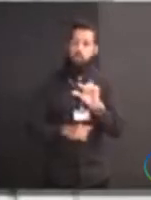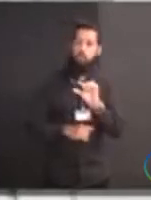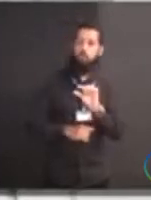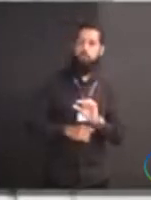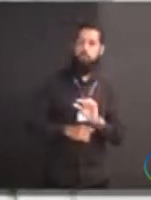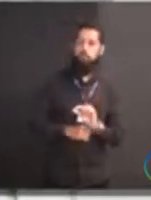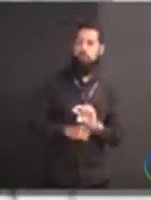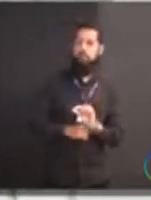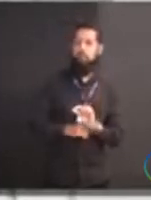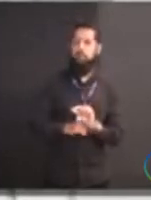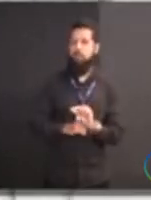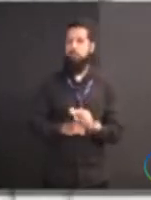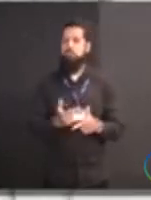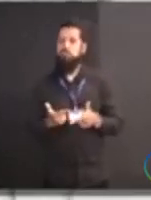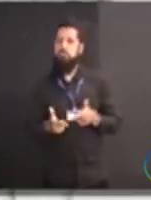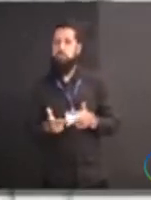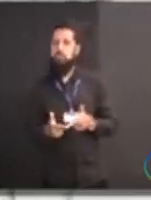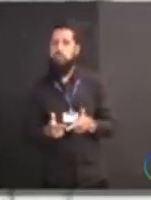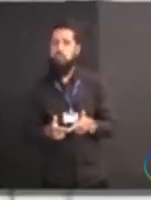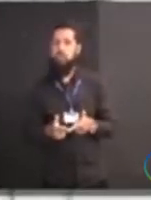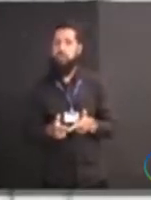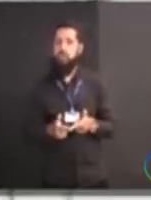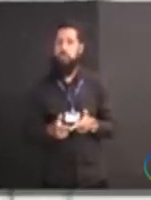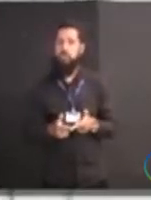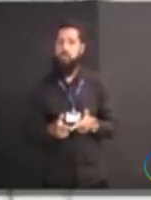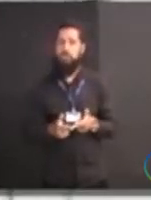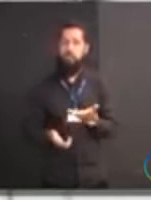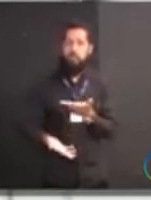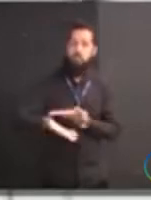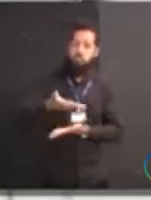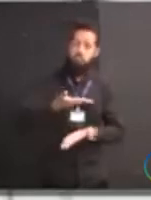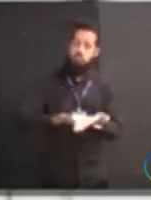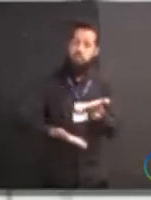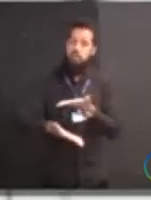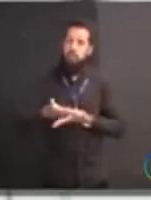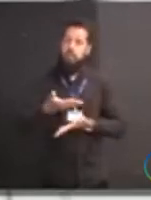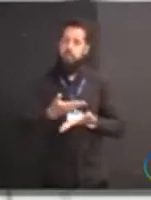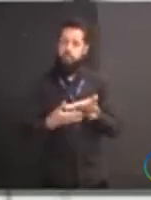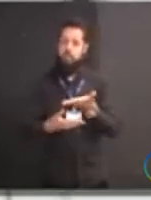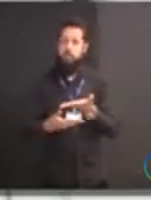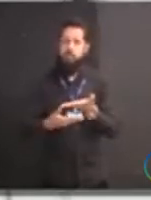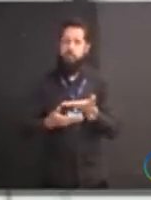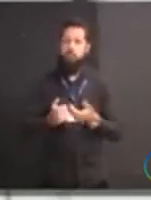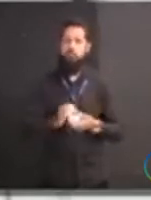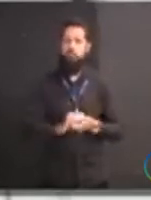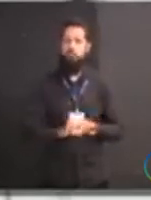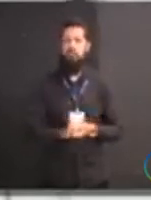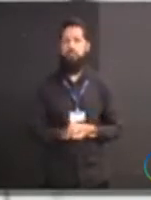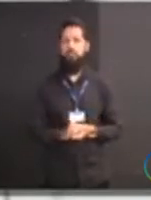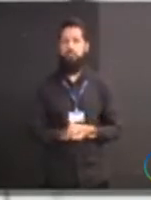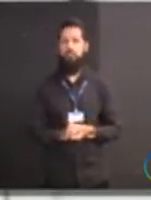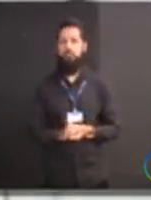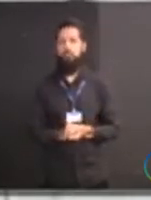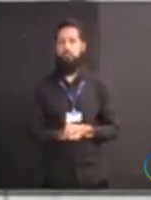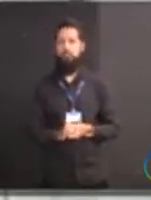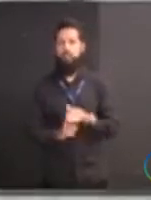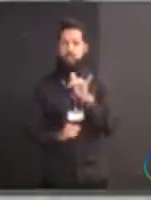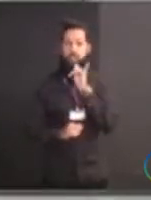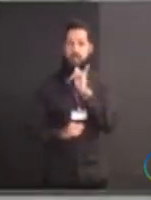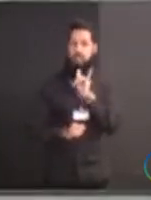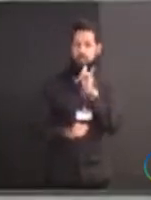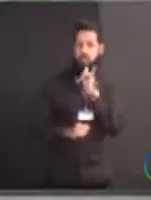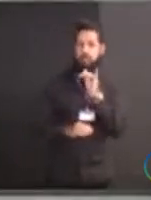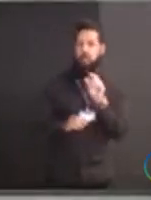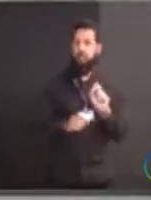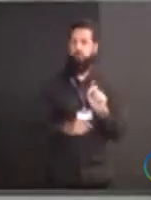Seria interessante trocarmos ideia com o Chico sobre isso. É uma teoria sobre esses mutantes, essas pessoas que